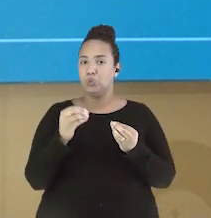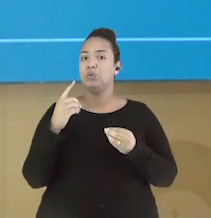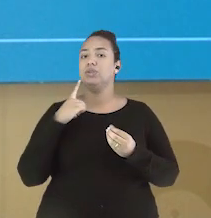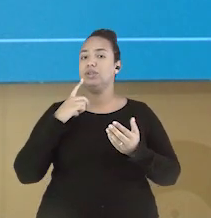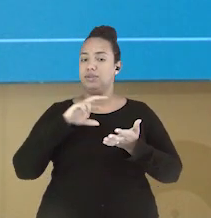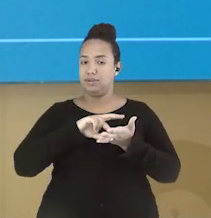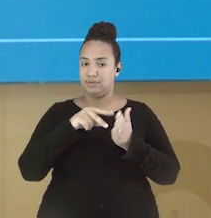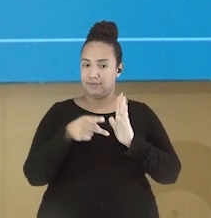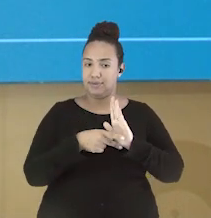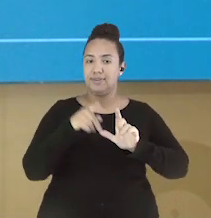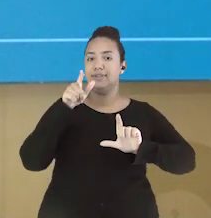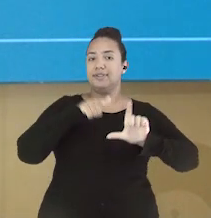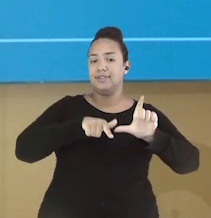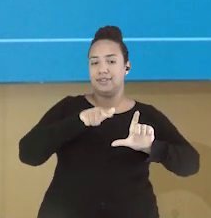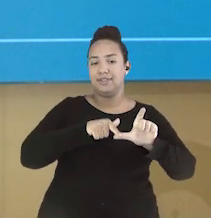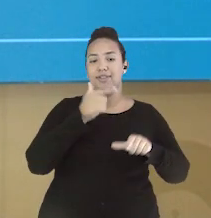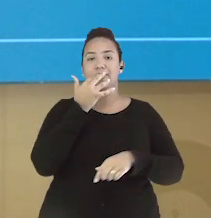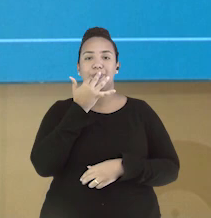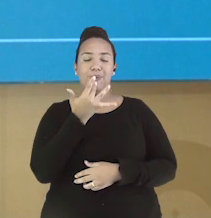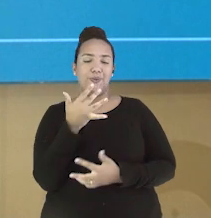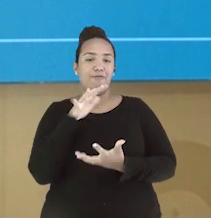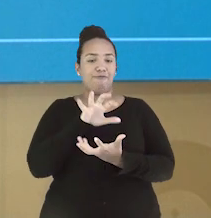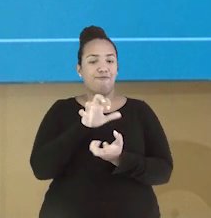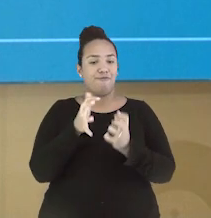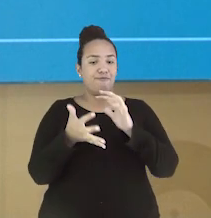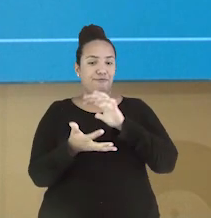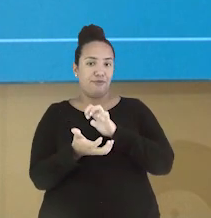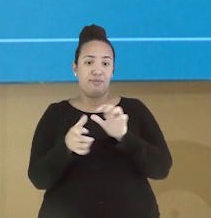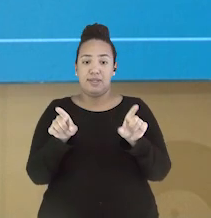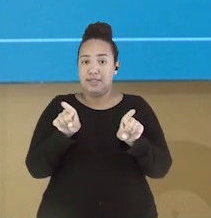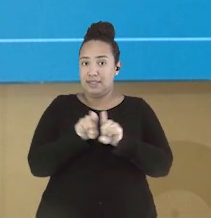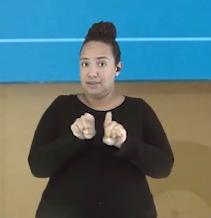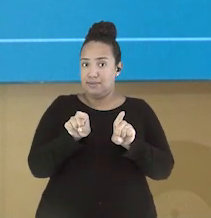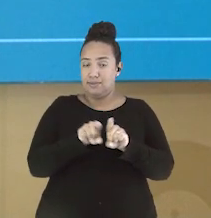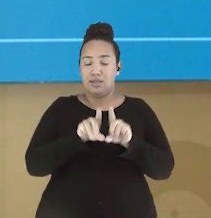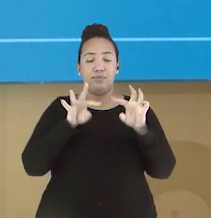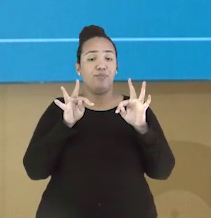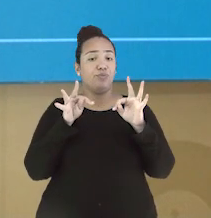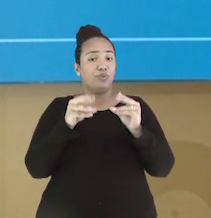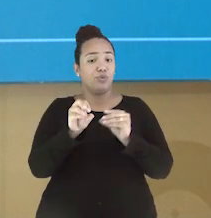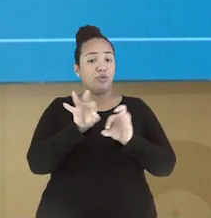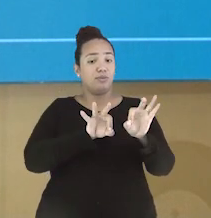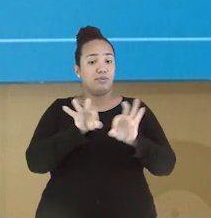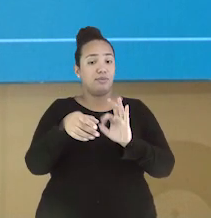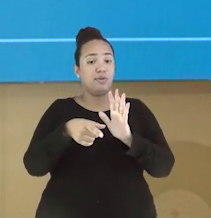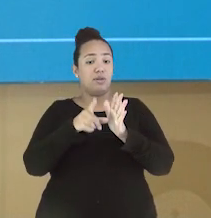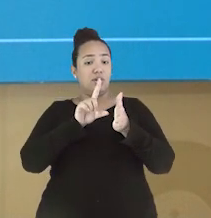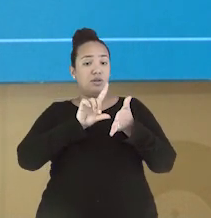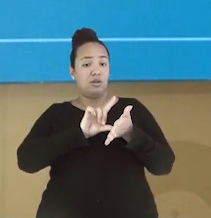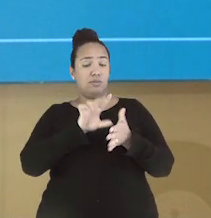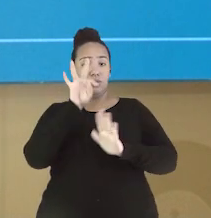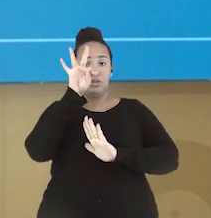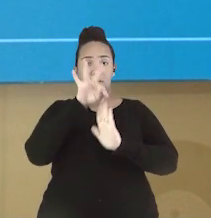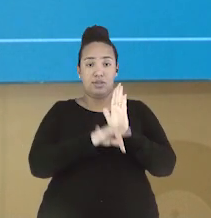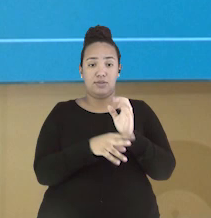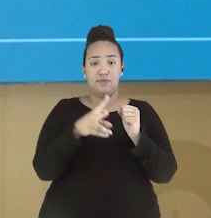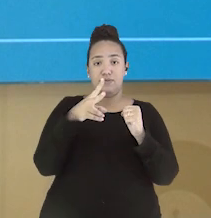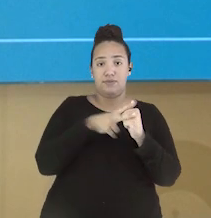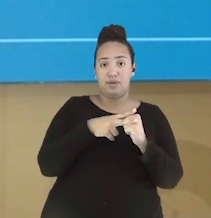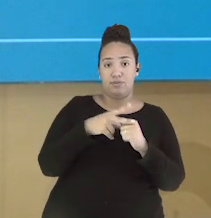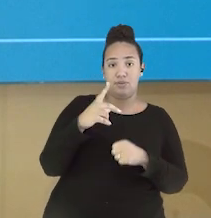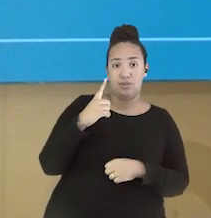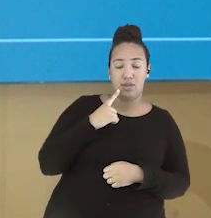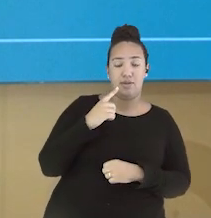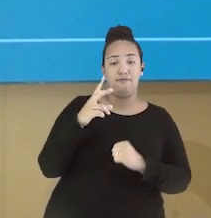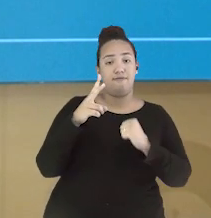tem um significado, as letras, as cores e as formas. Tudo é bem planejado para que os textos verbal e